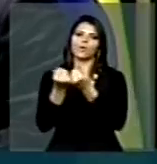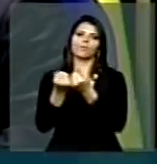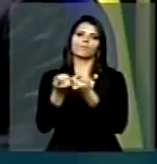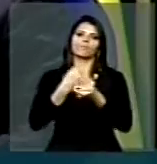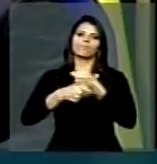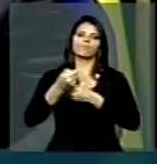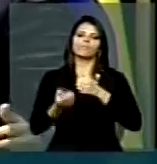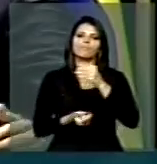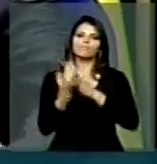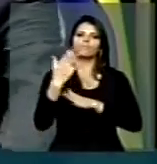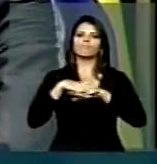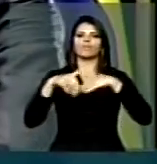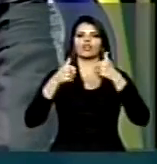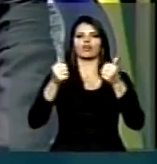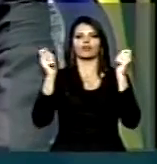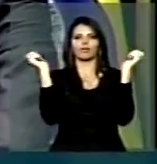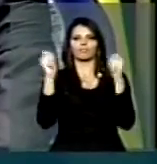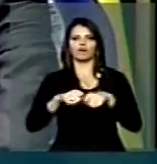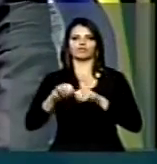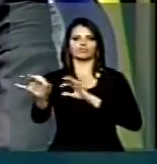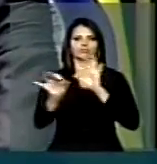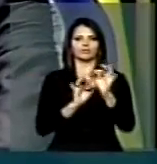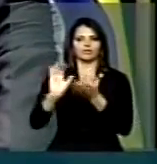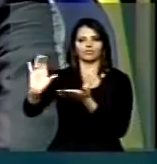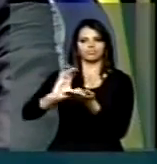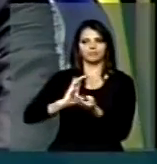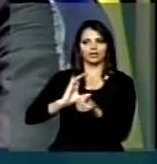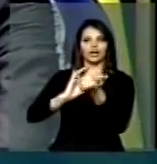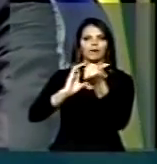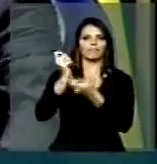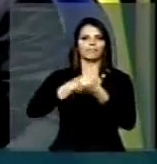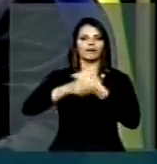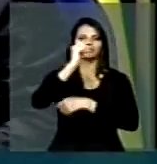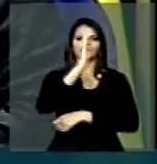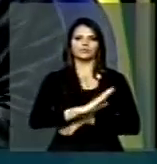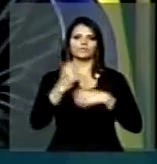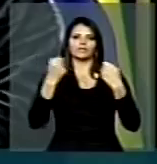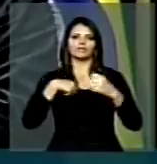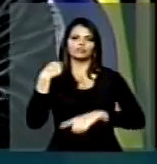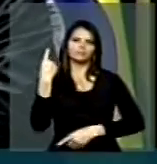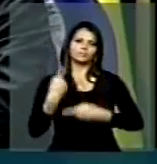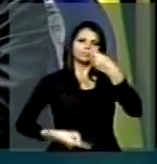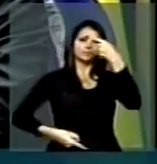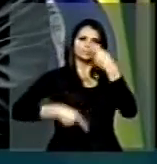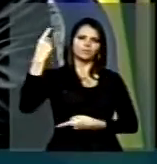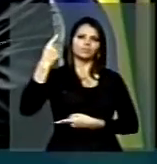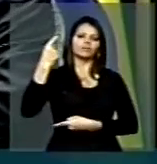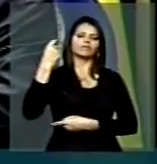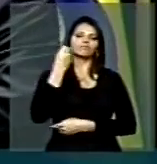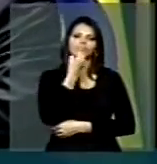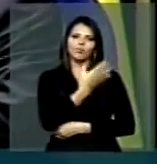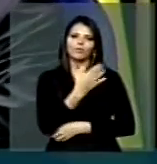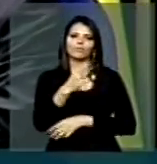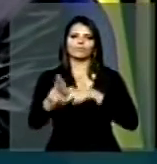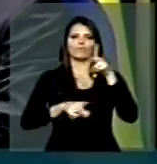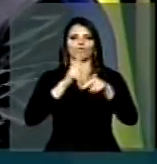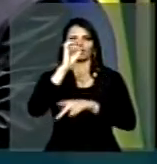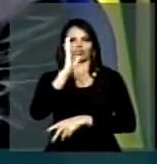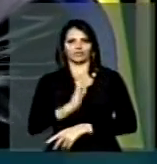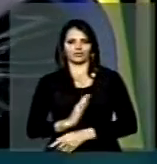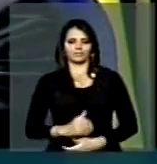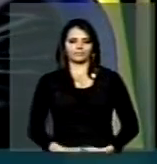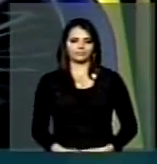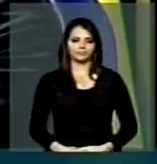mercado mais produtiva e capaz de mobilizar o capital que o país precisa para acelerar seu crescimento e beneficiar todos os